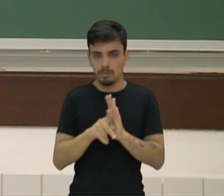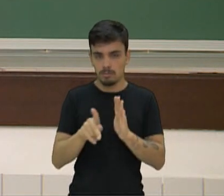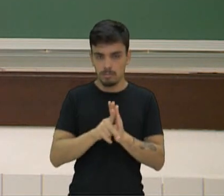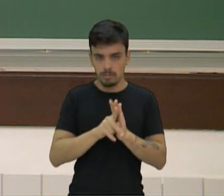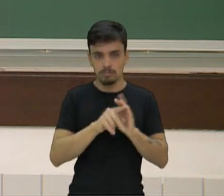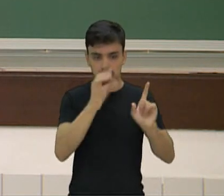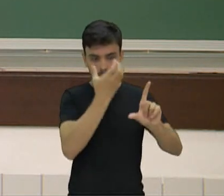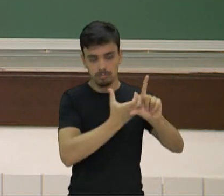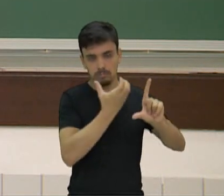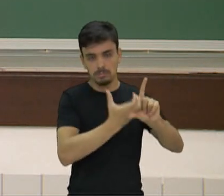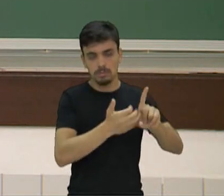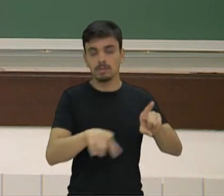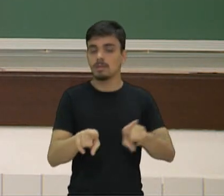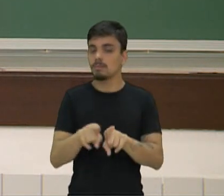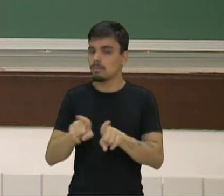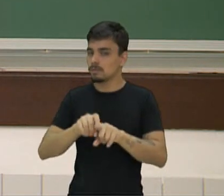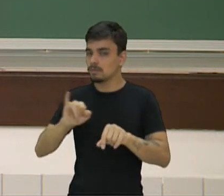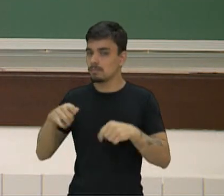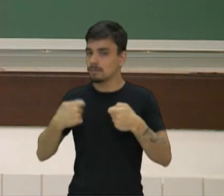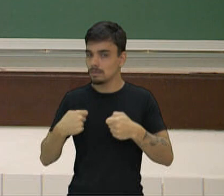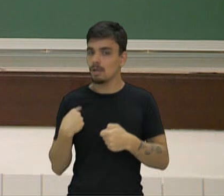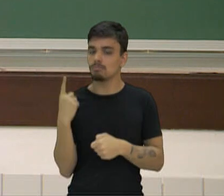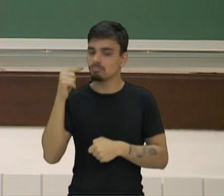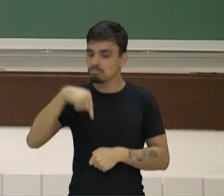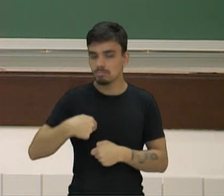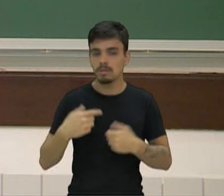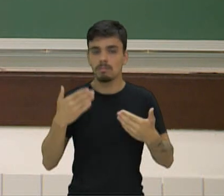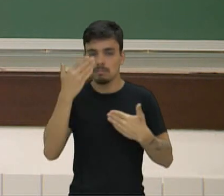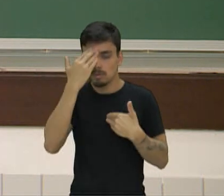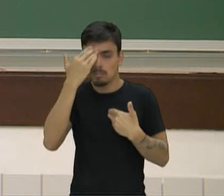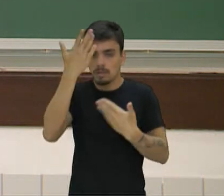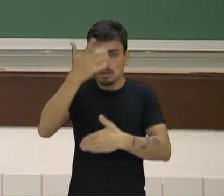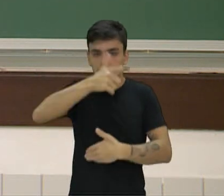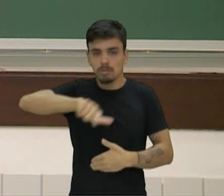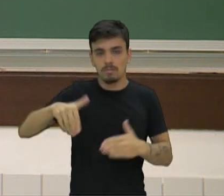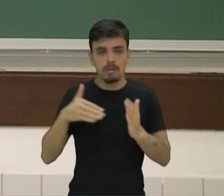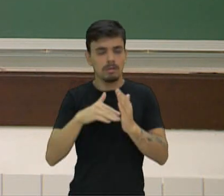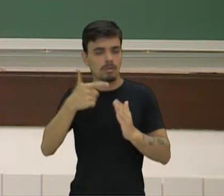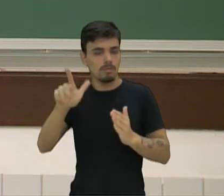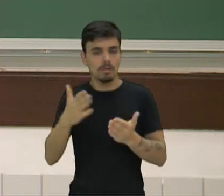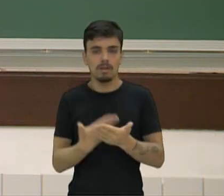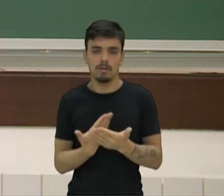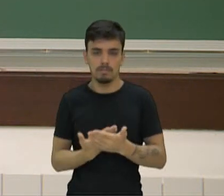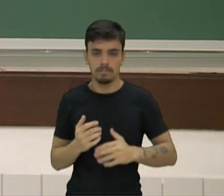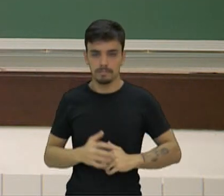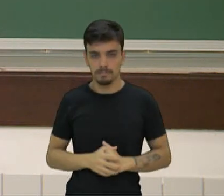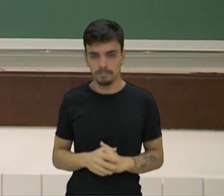plataforma também e qualquer coisa estaremos aí. Muito obrigado mais uma vez, até uma próxima.